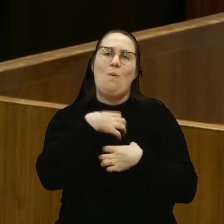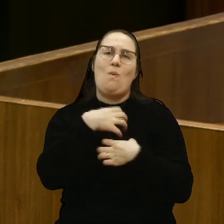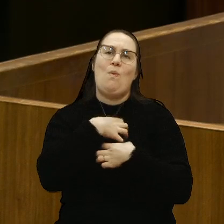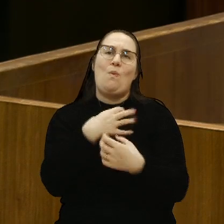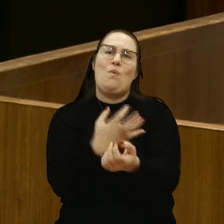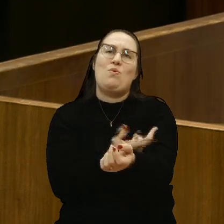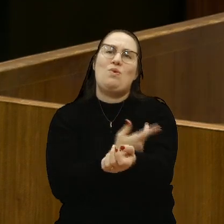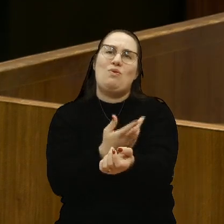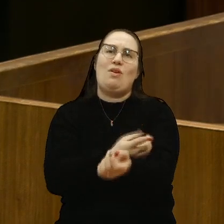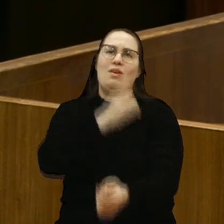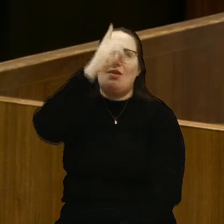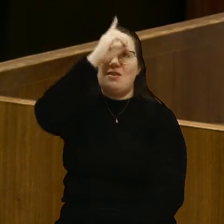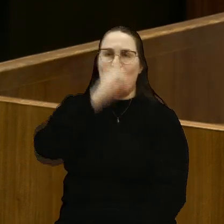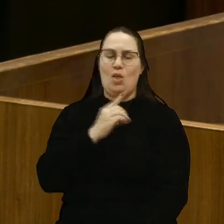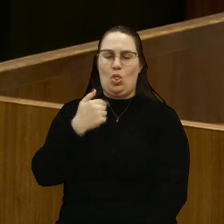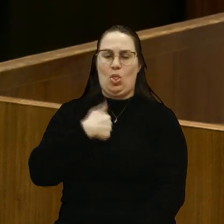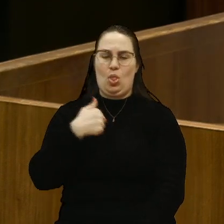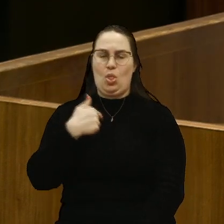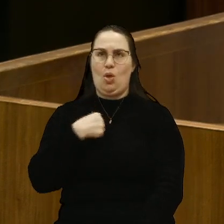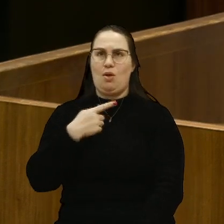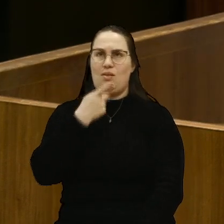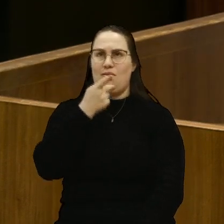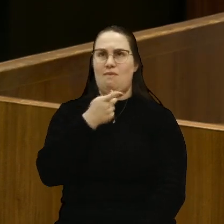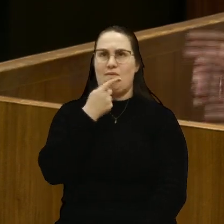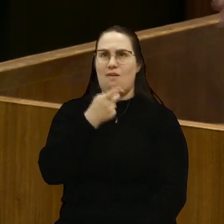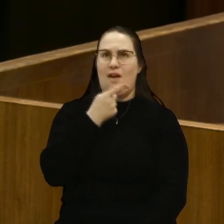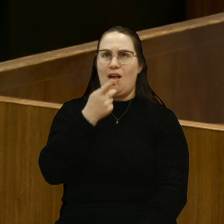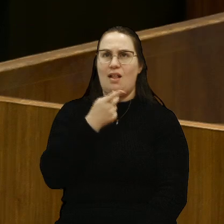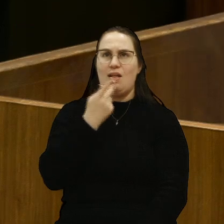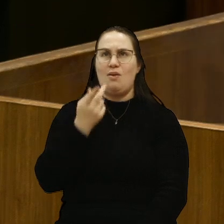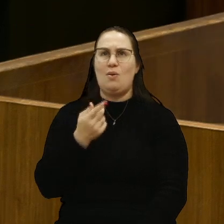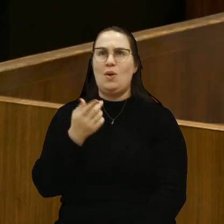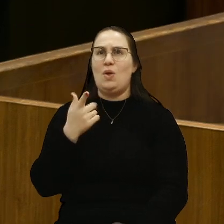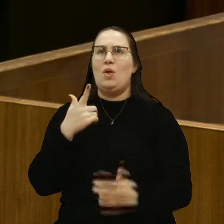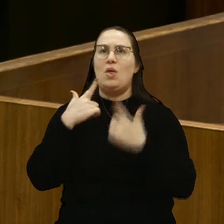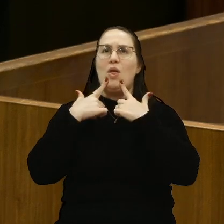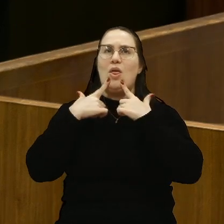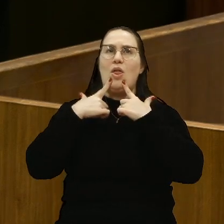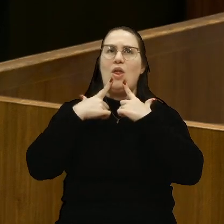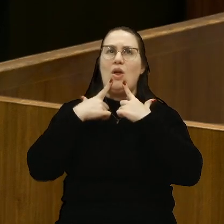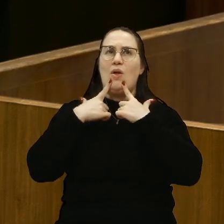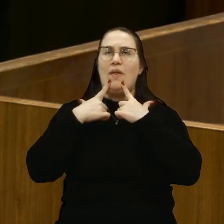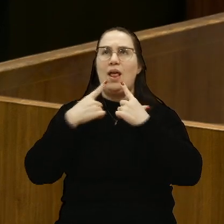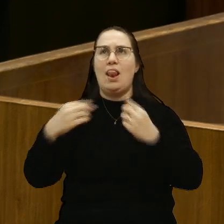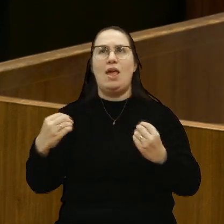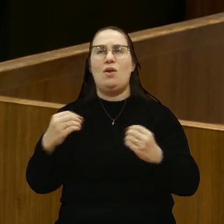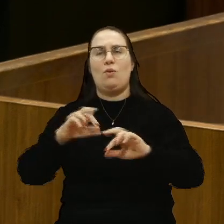mesmos direitos que nós, que falamos, em outra língua somente,